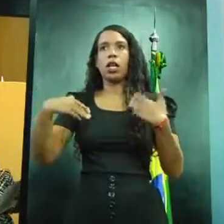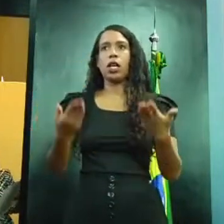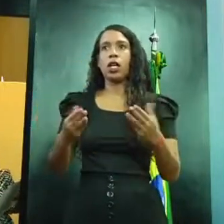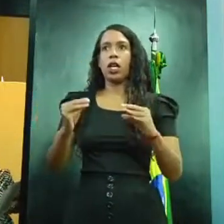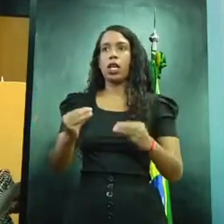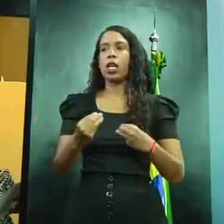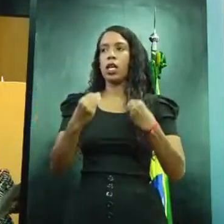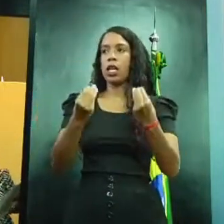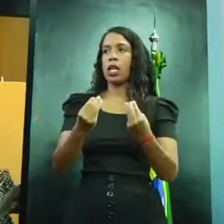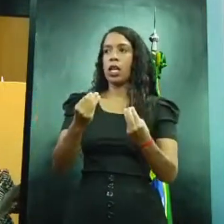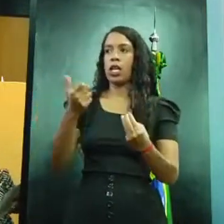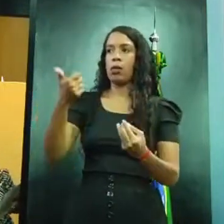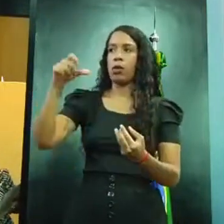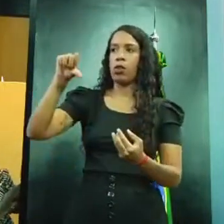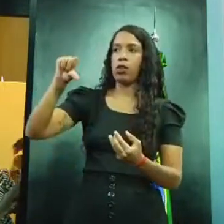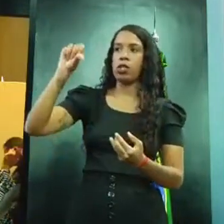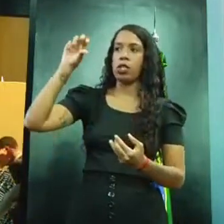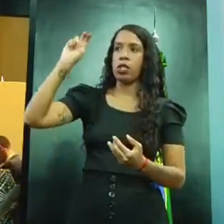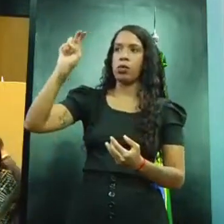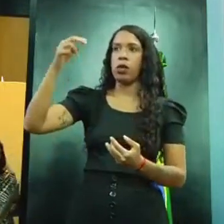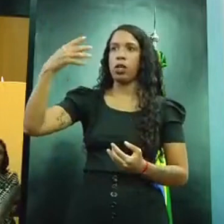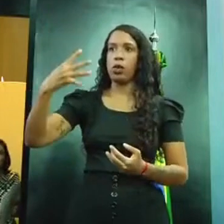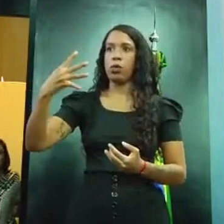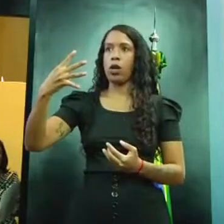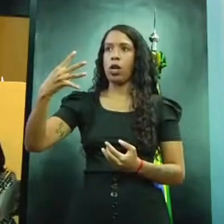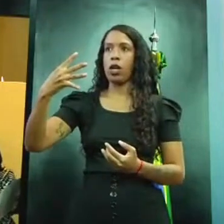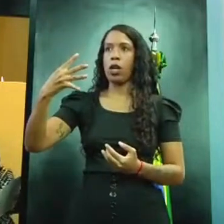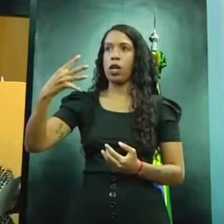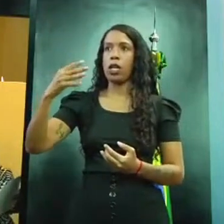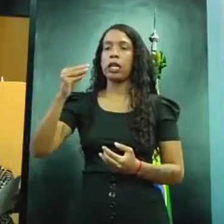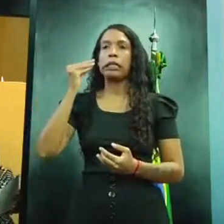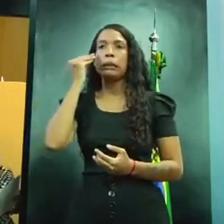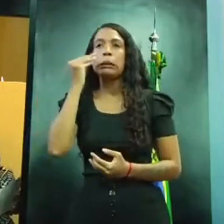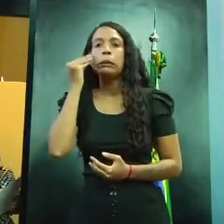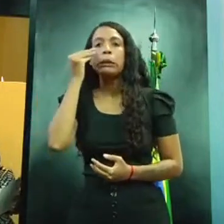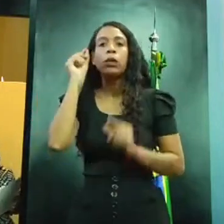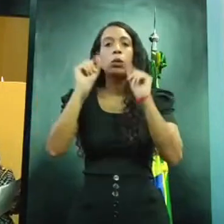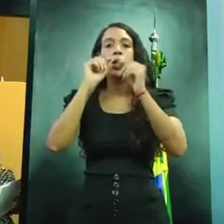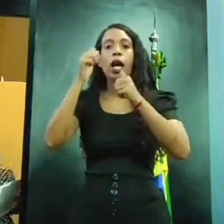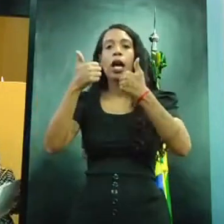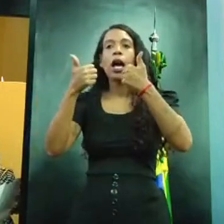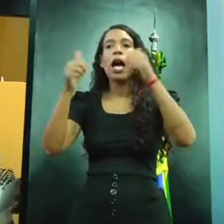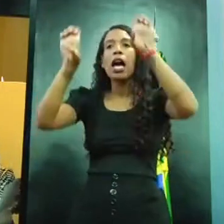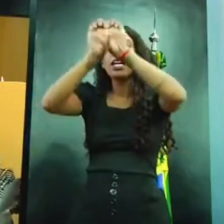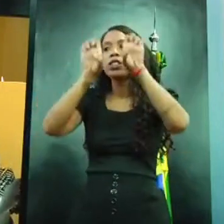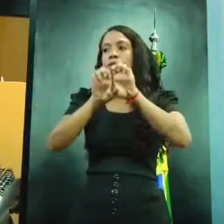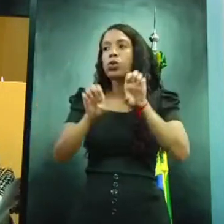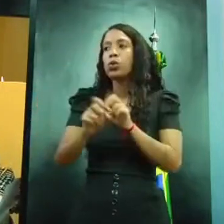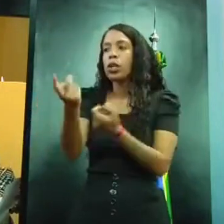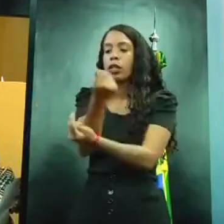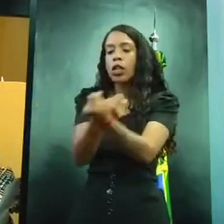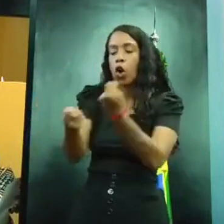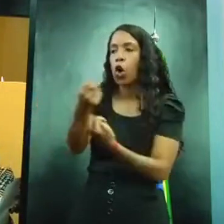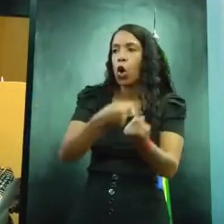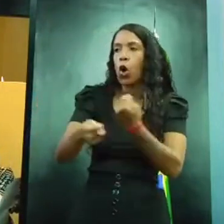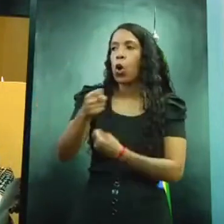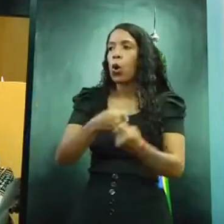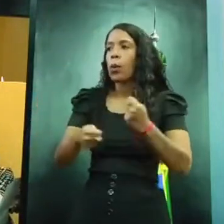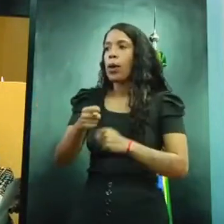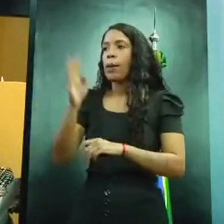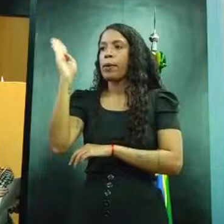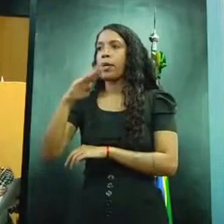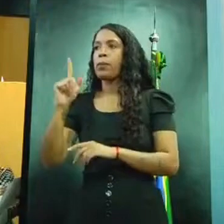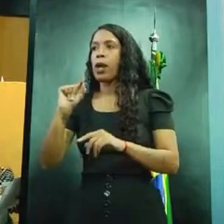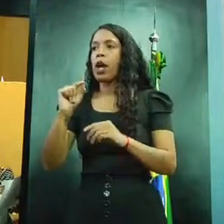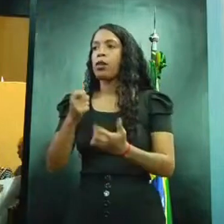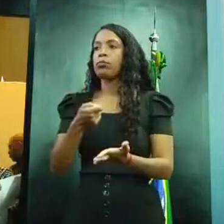suicidado em 1954 por tentar estruturar a economia brasileira, por apostar no desenvolvimento